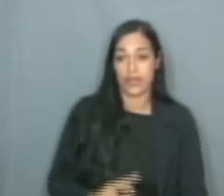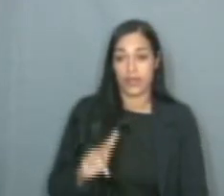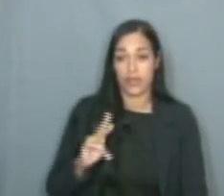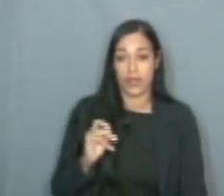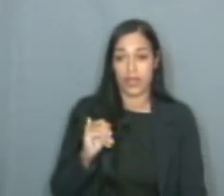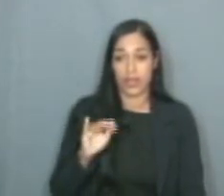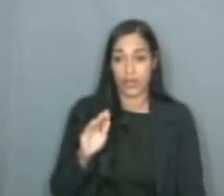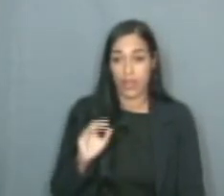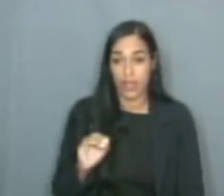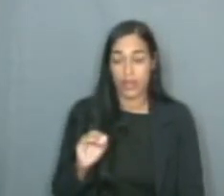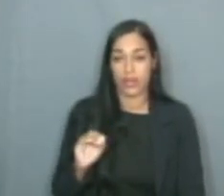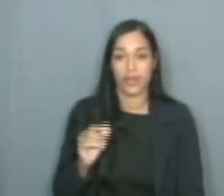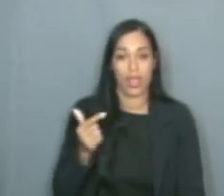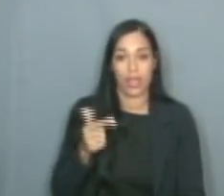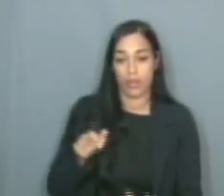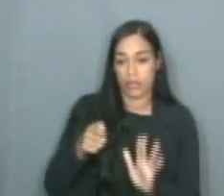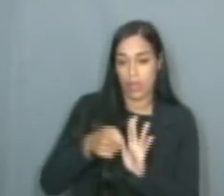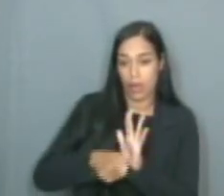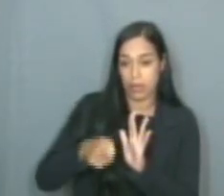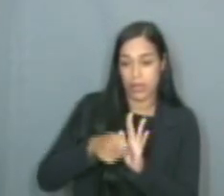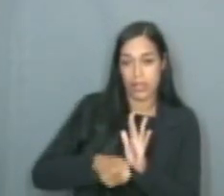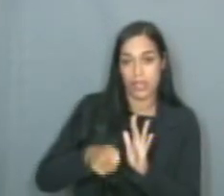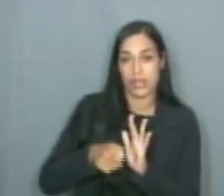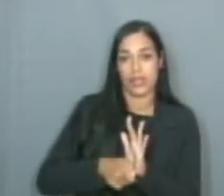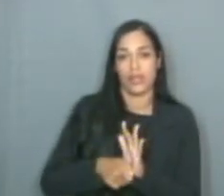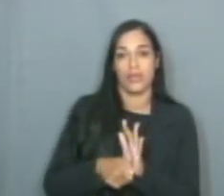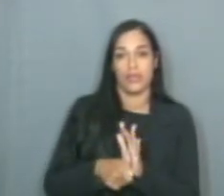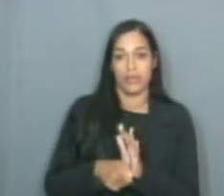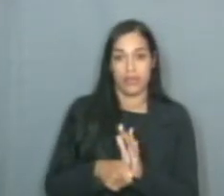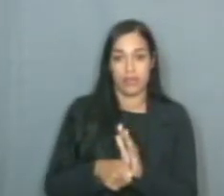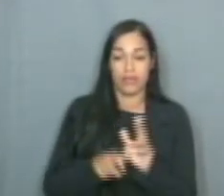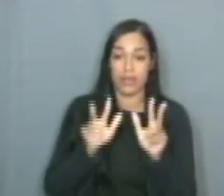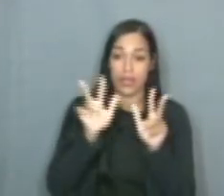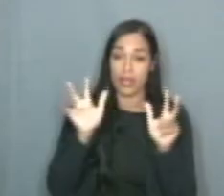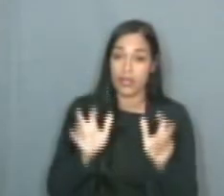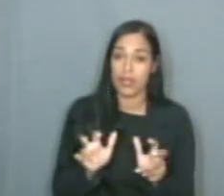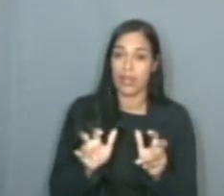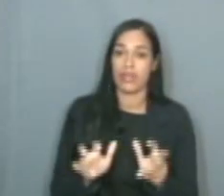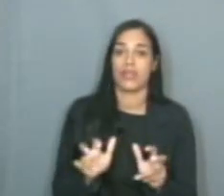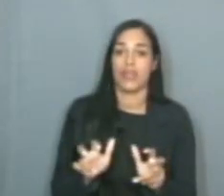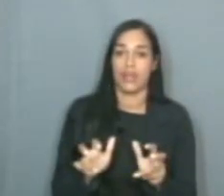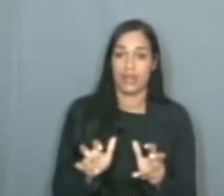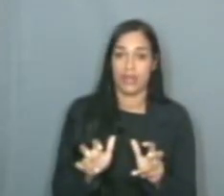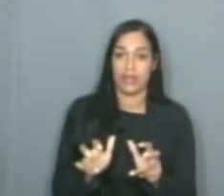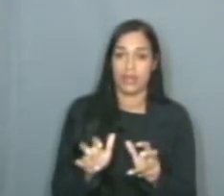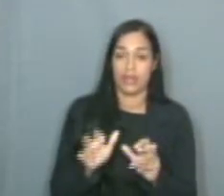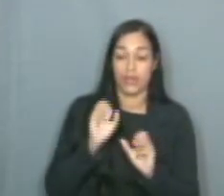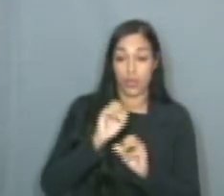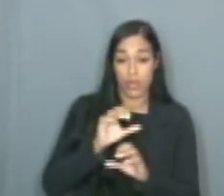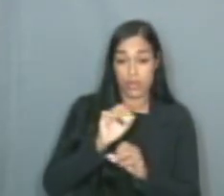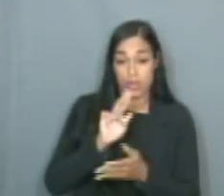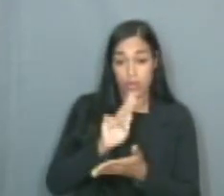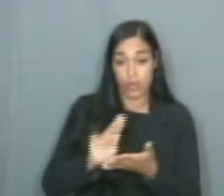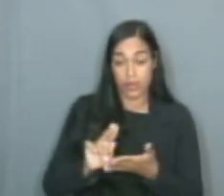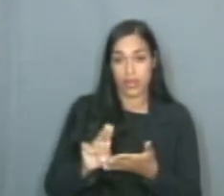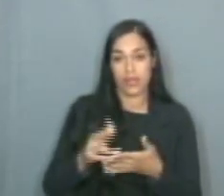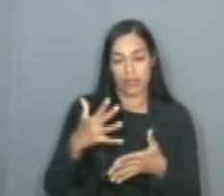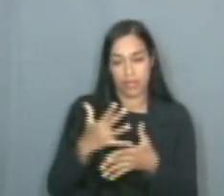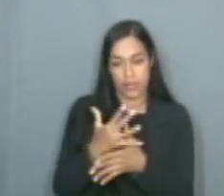e que não tem a obrigação de tratar do ensino superior enquanto